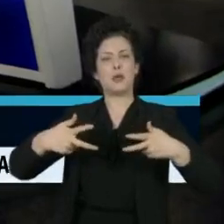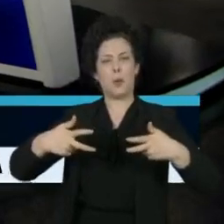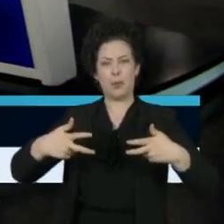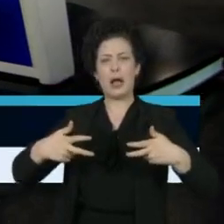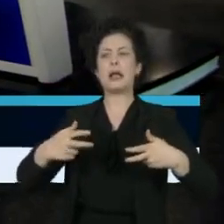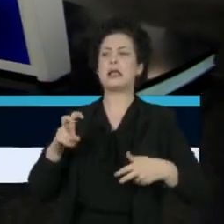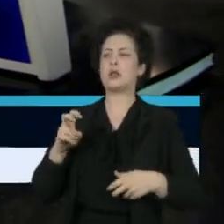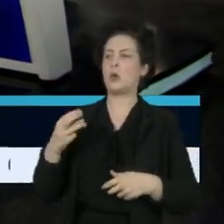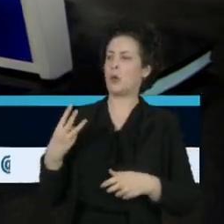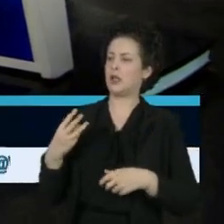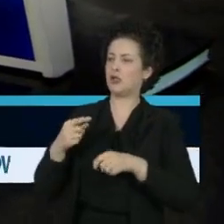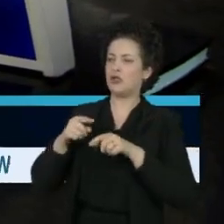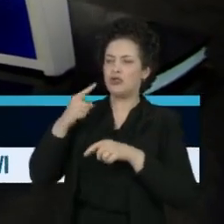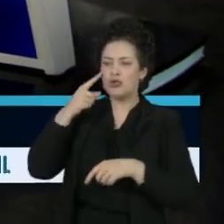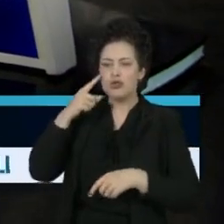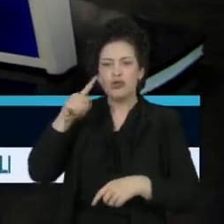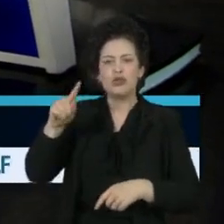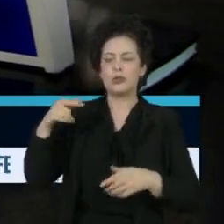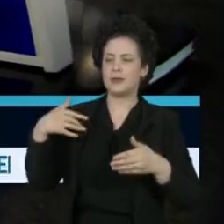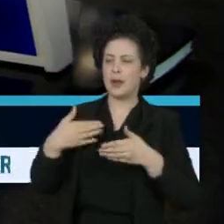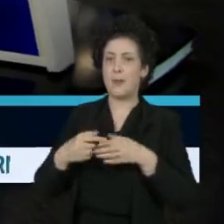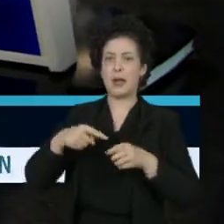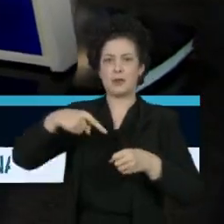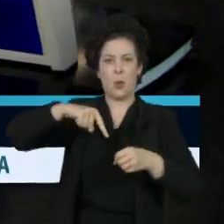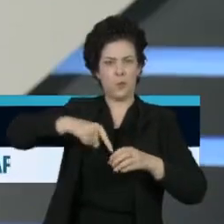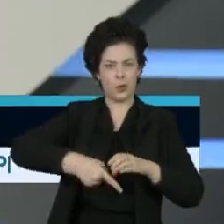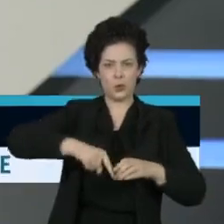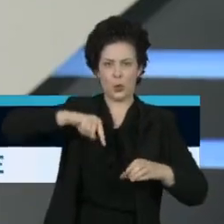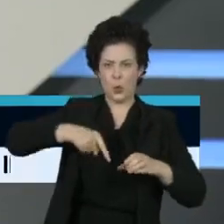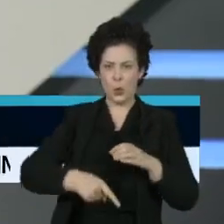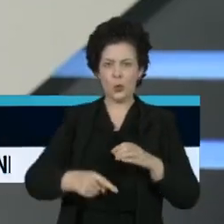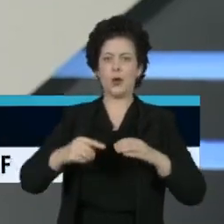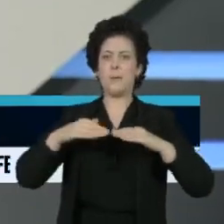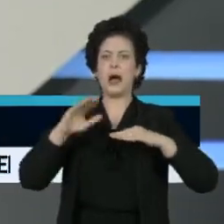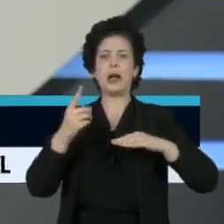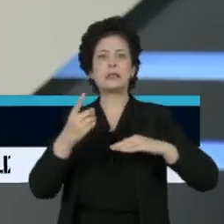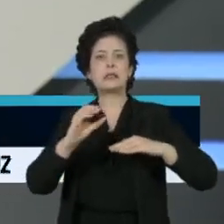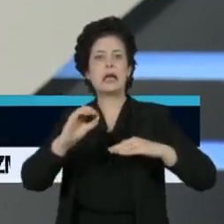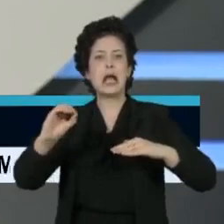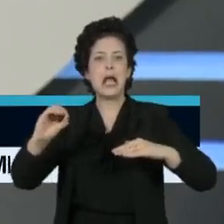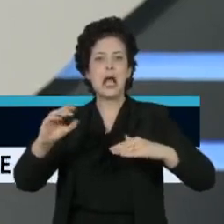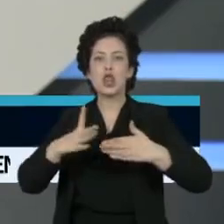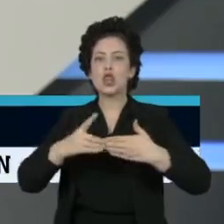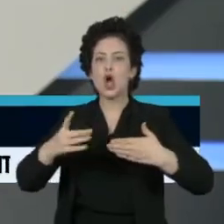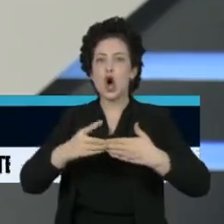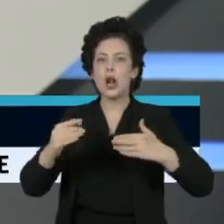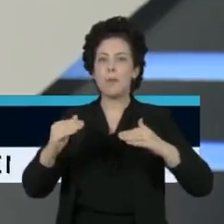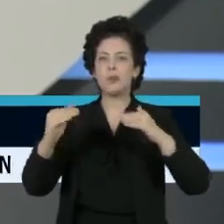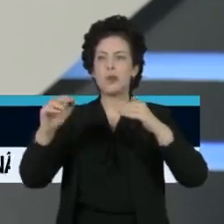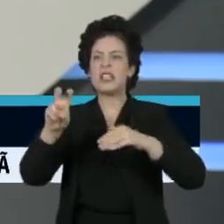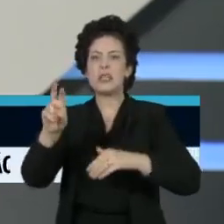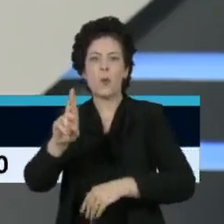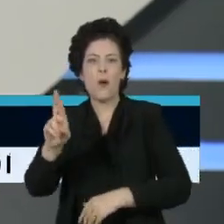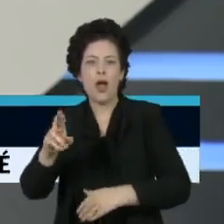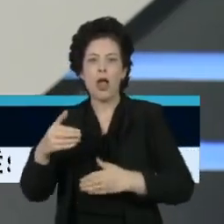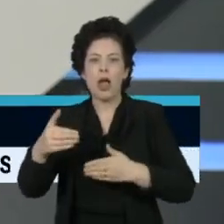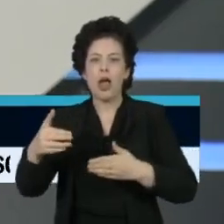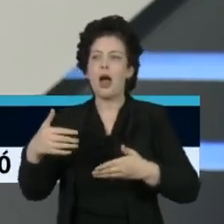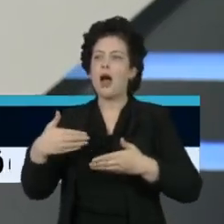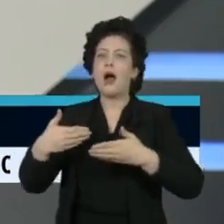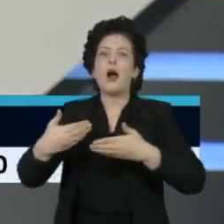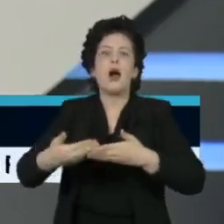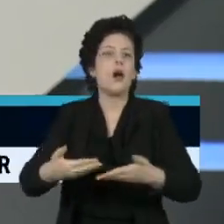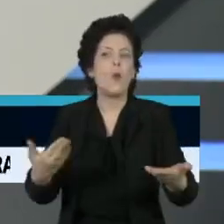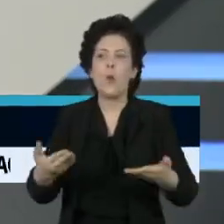53 dias sem aumentos né mas o petróleo continua acima dos em dólares e o dólar está em cinco até quando a Petrobras